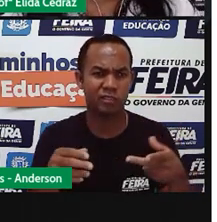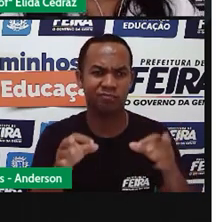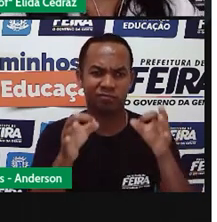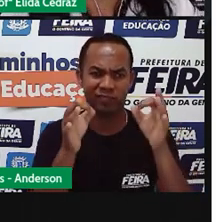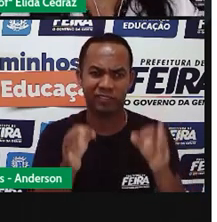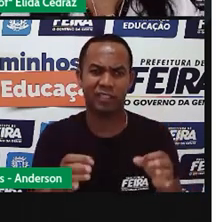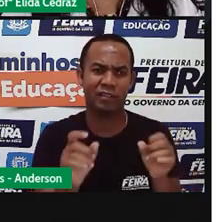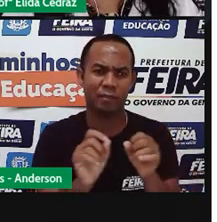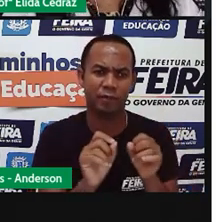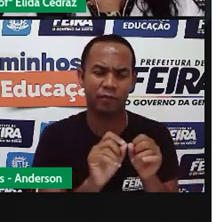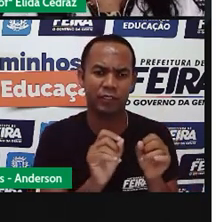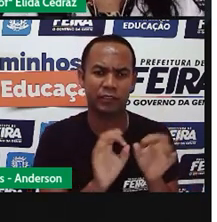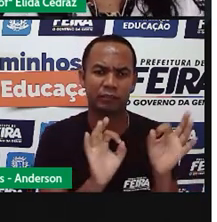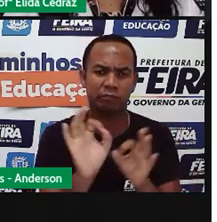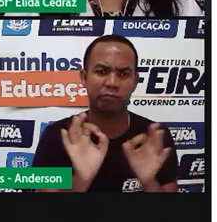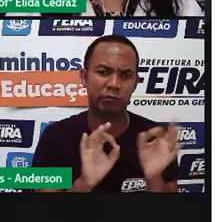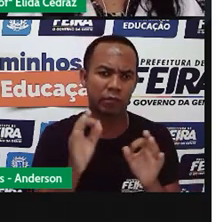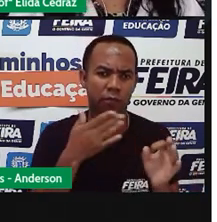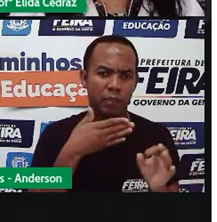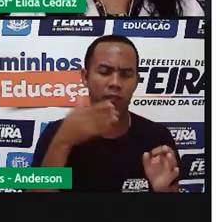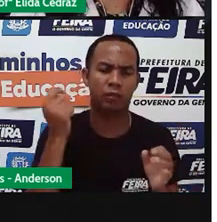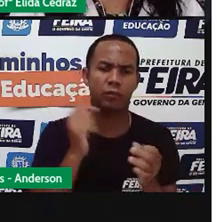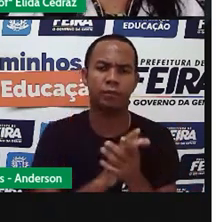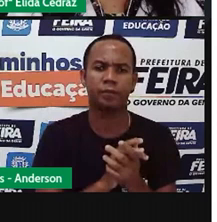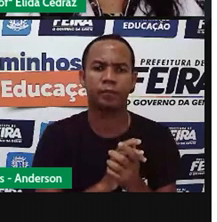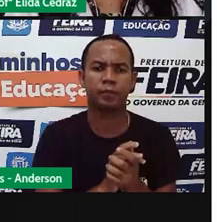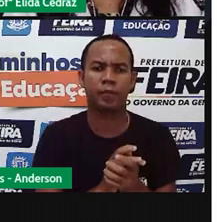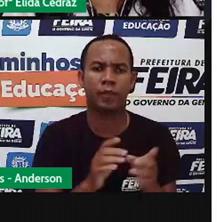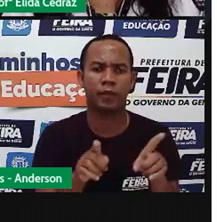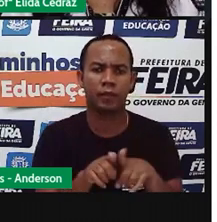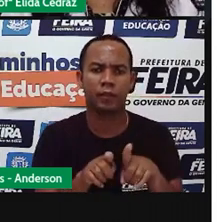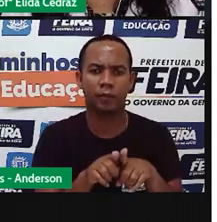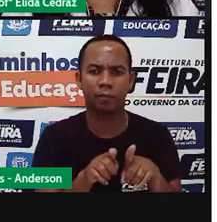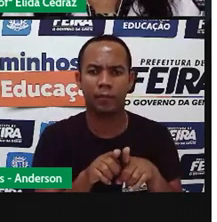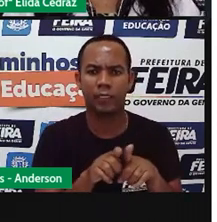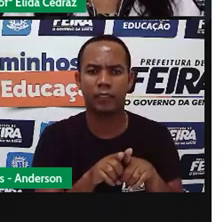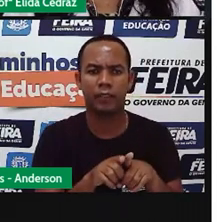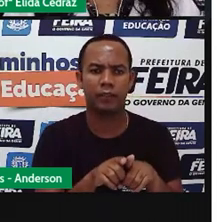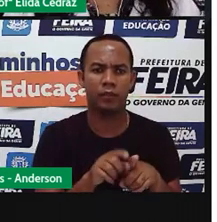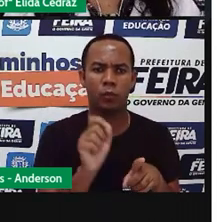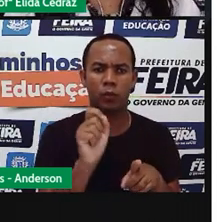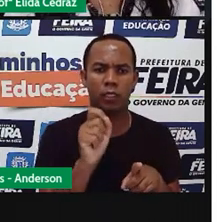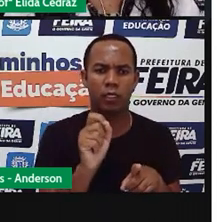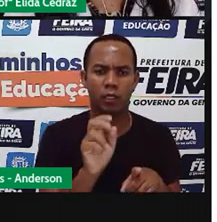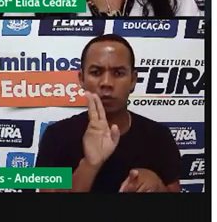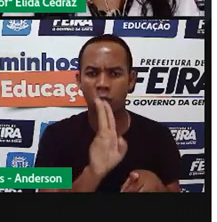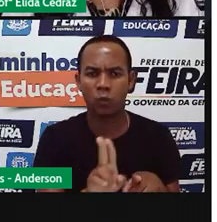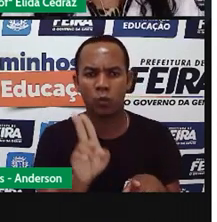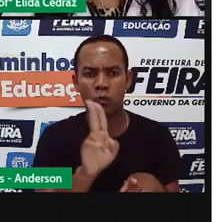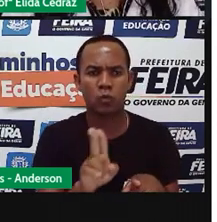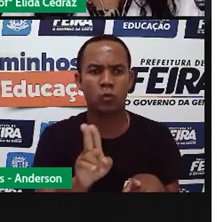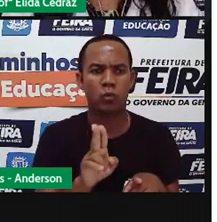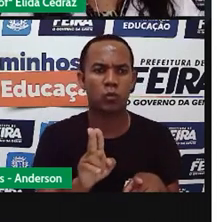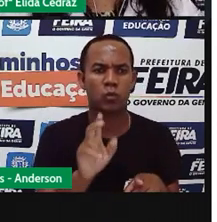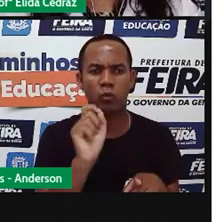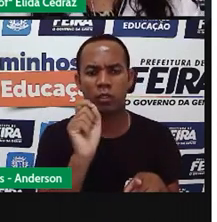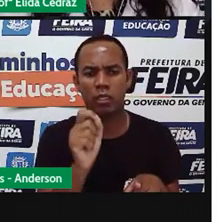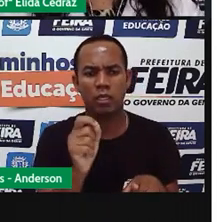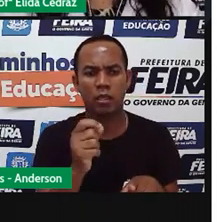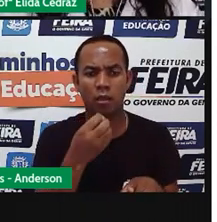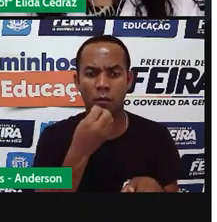os materiais adequados, com propriedades e características que permitam que o objeto seja